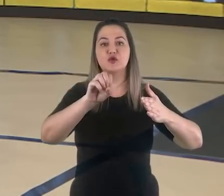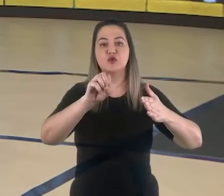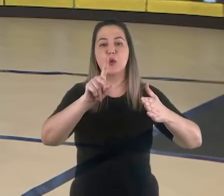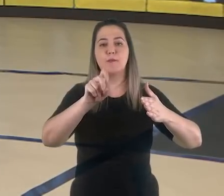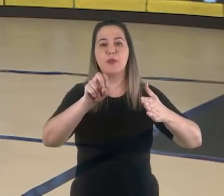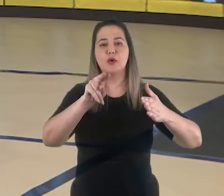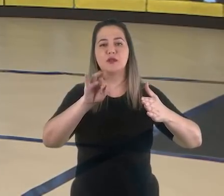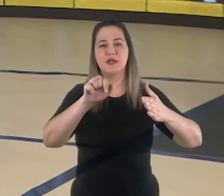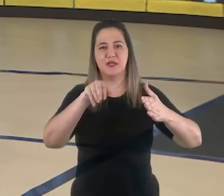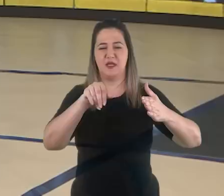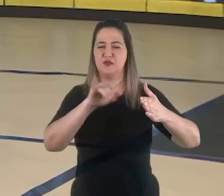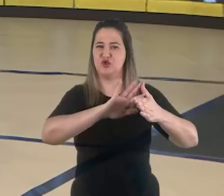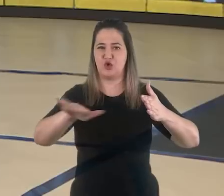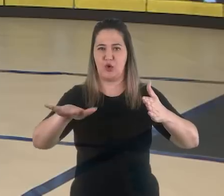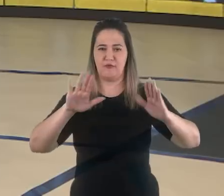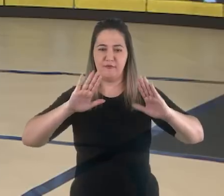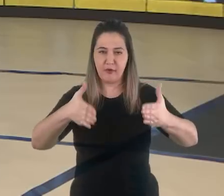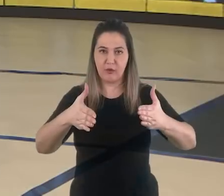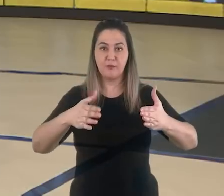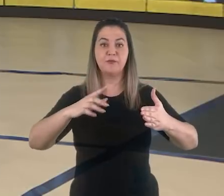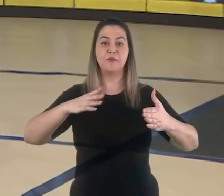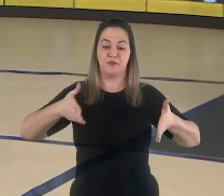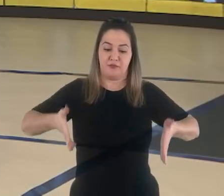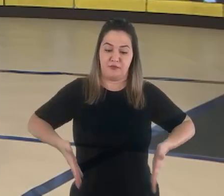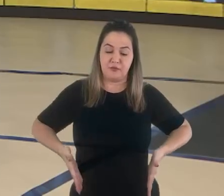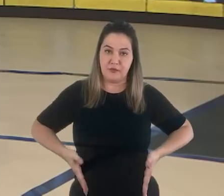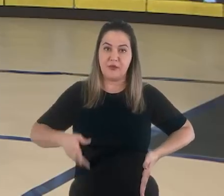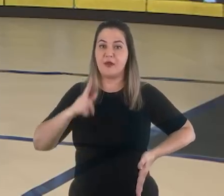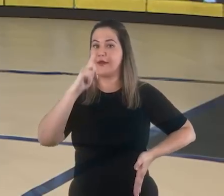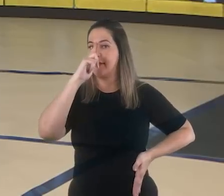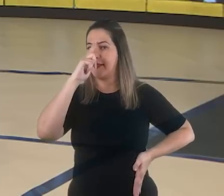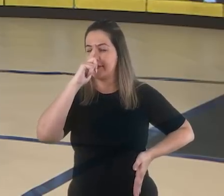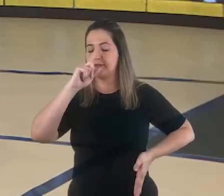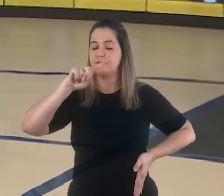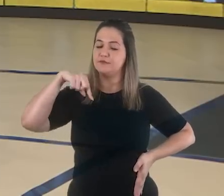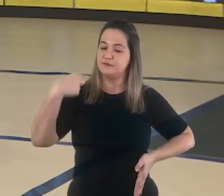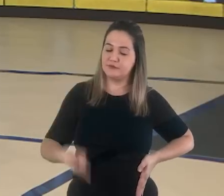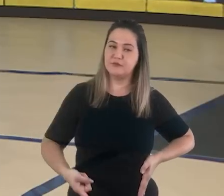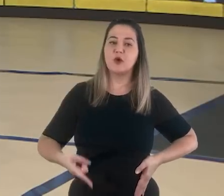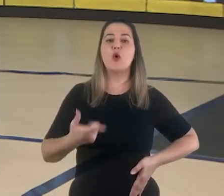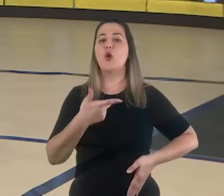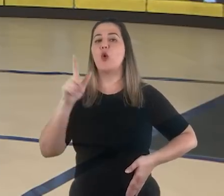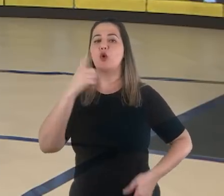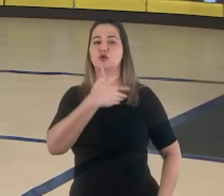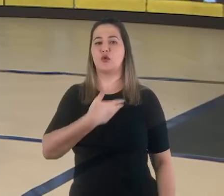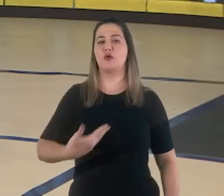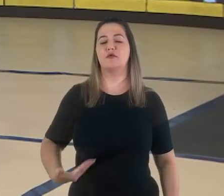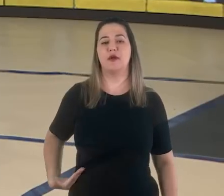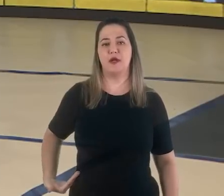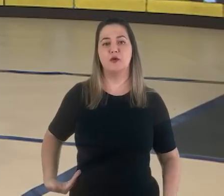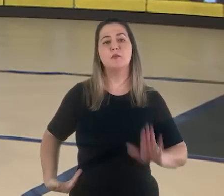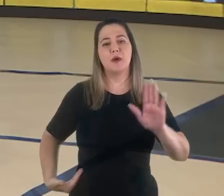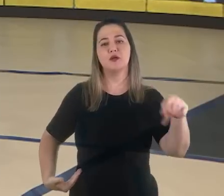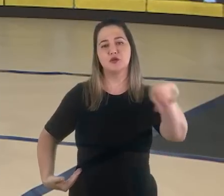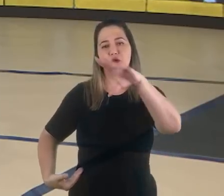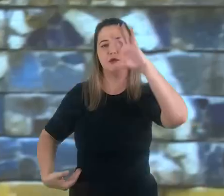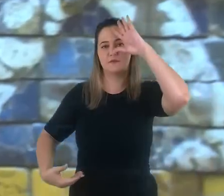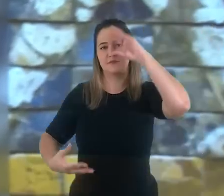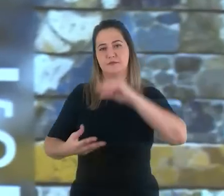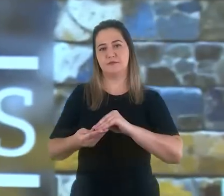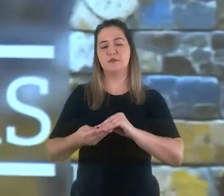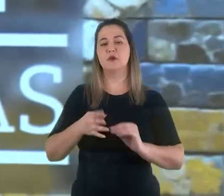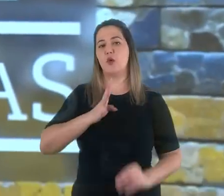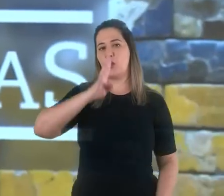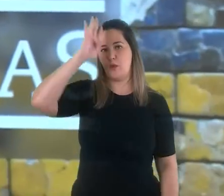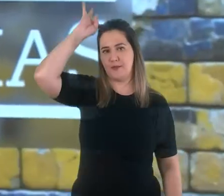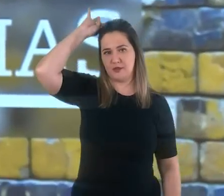de Deus. E depois da Macedônia, ou Grécia, viria um outro reino que ele não é denominado, mas nós sabemos que seria o Império Romano. Mas